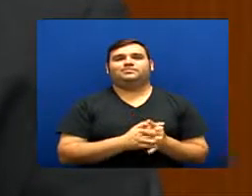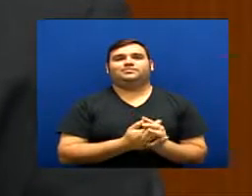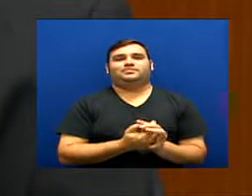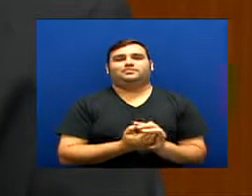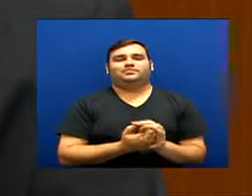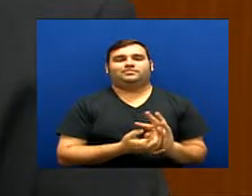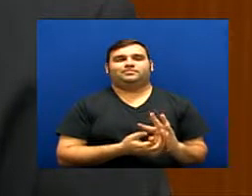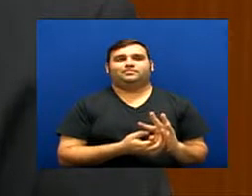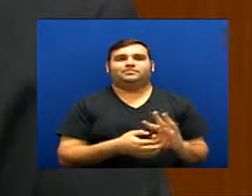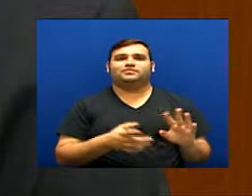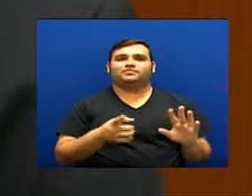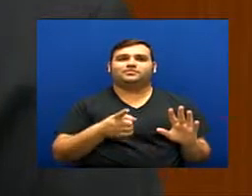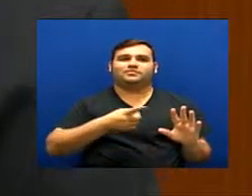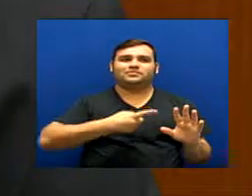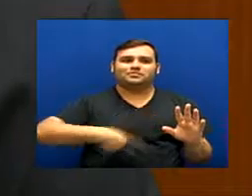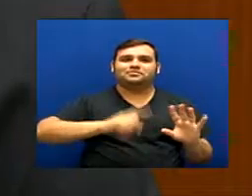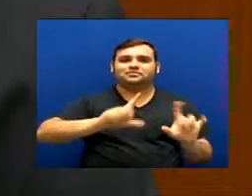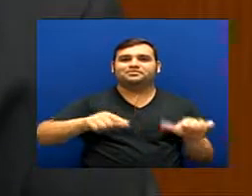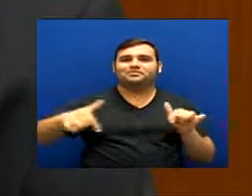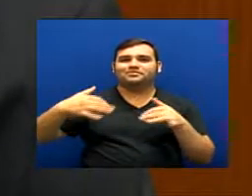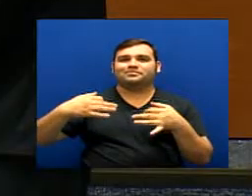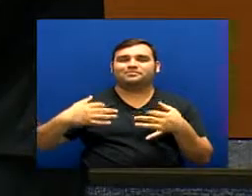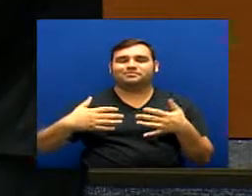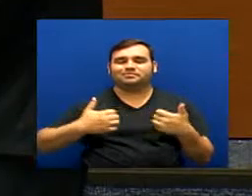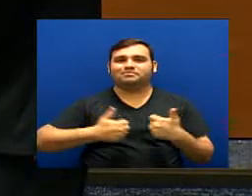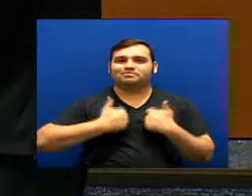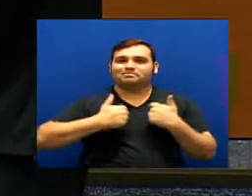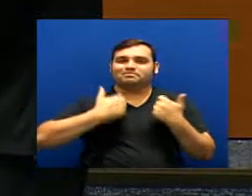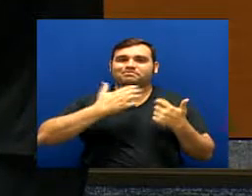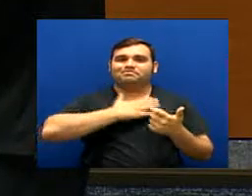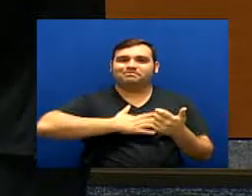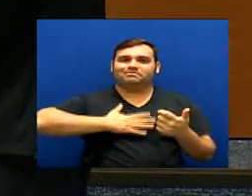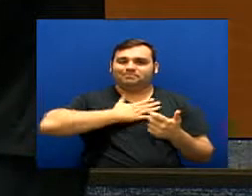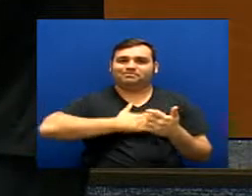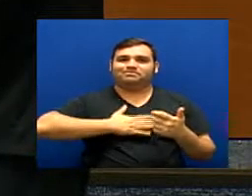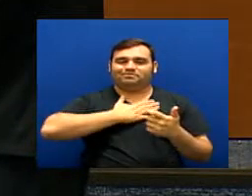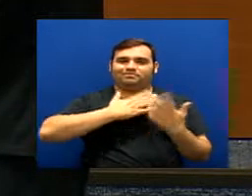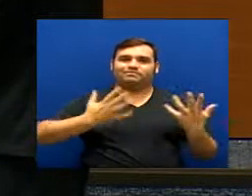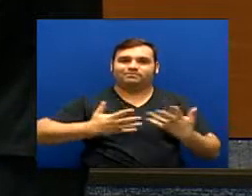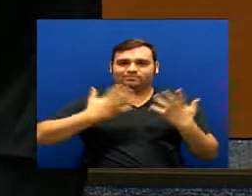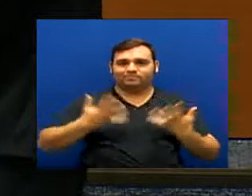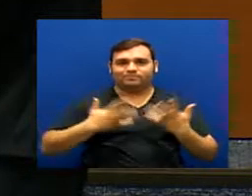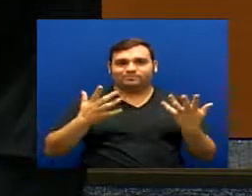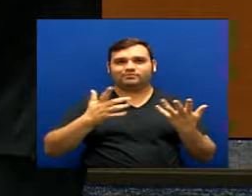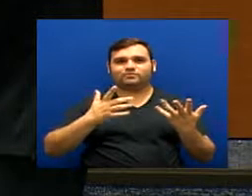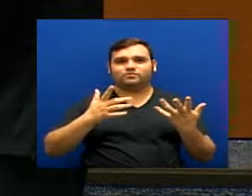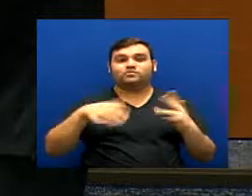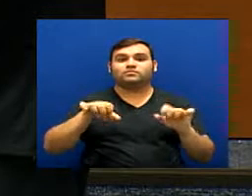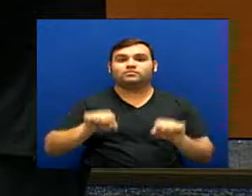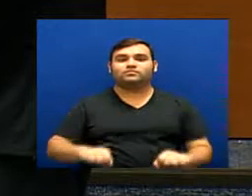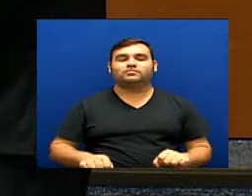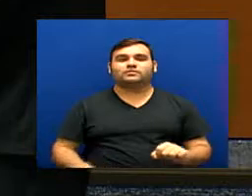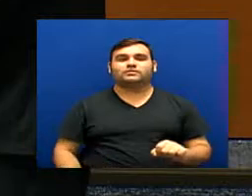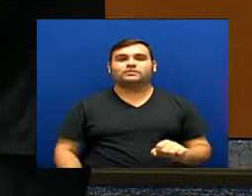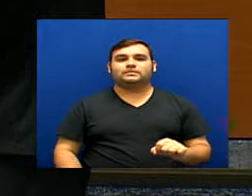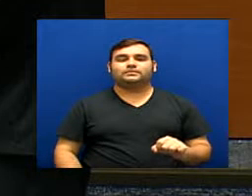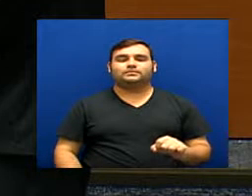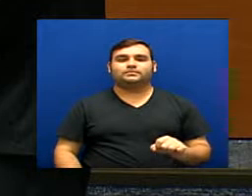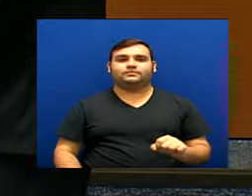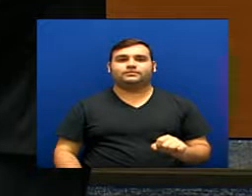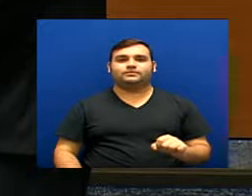a sessão, vereador Carlos Leite, que diz assim: diploma de visitante ilustre. A mesa da Câmara Municipal